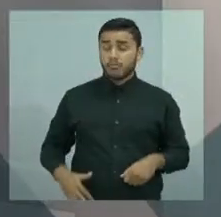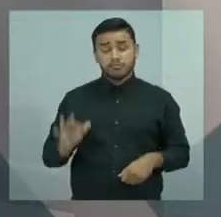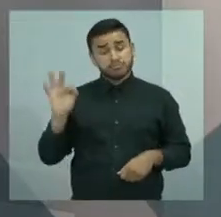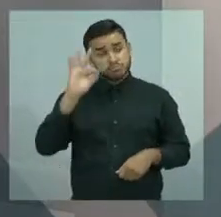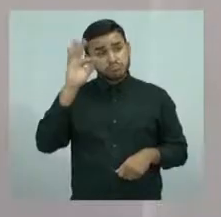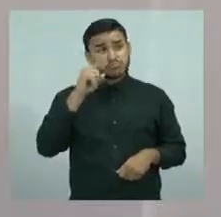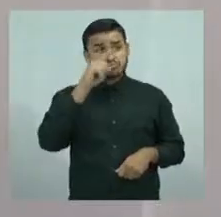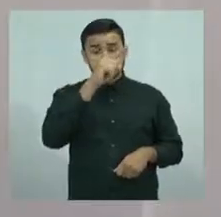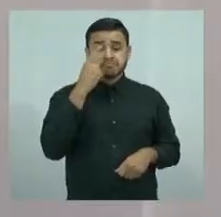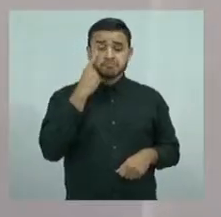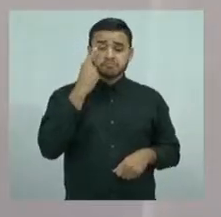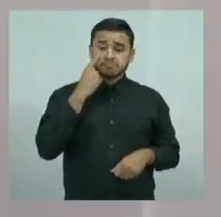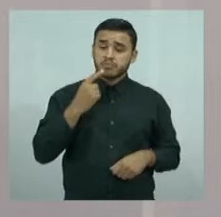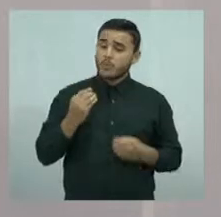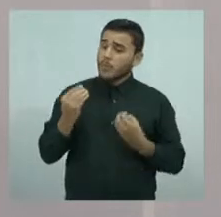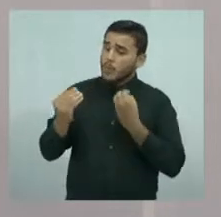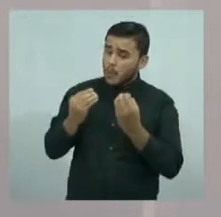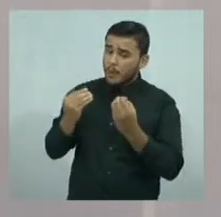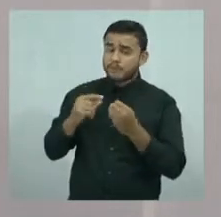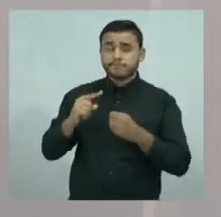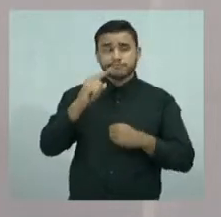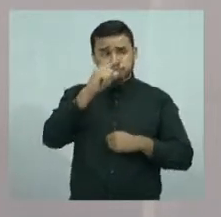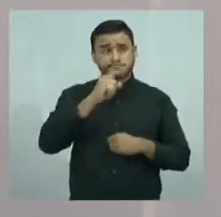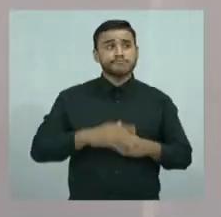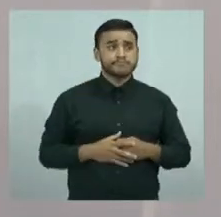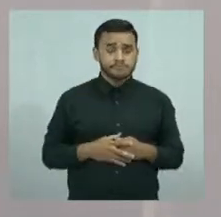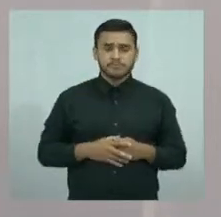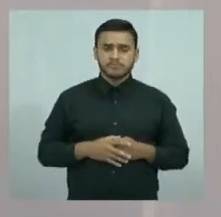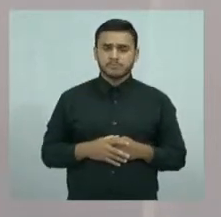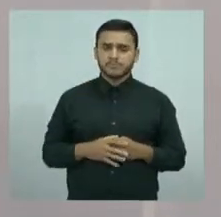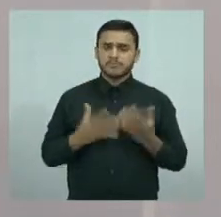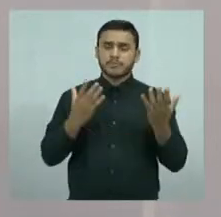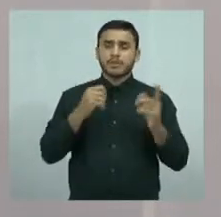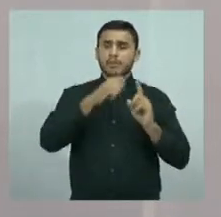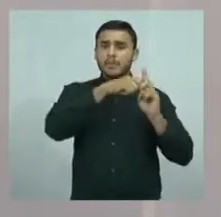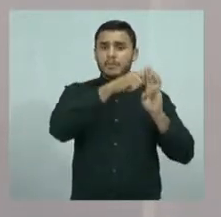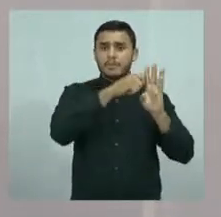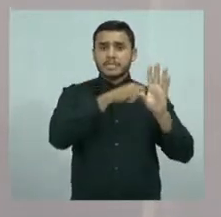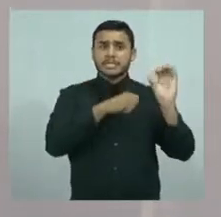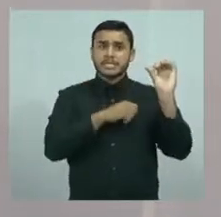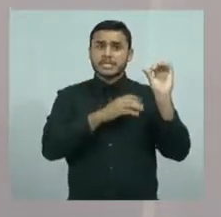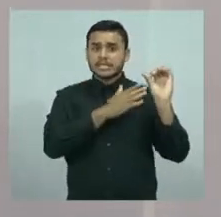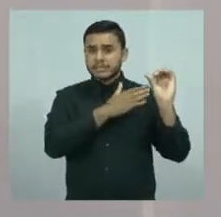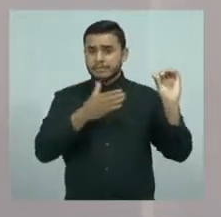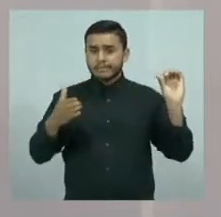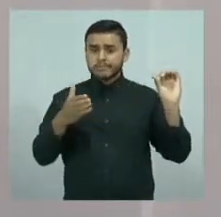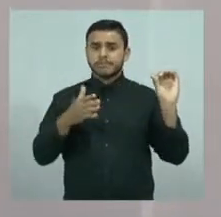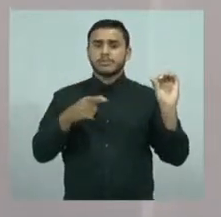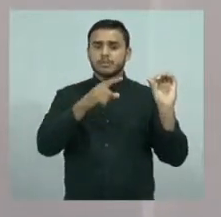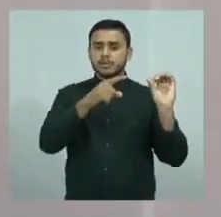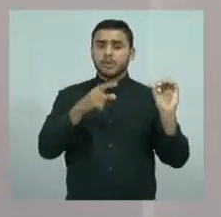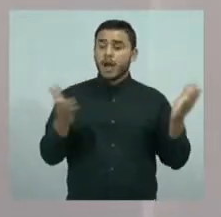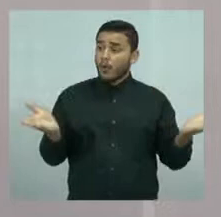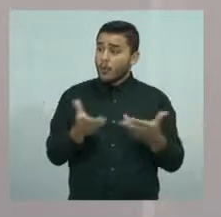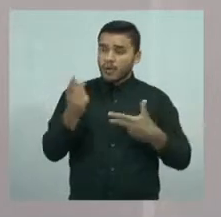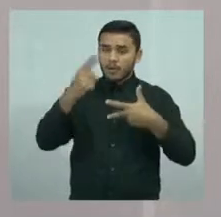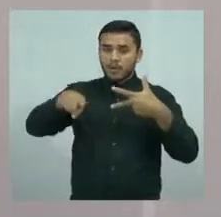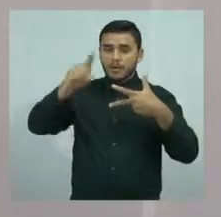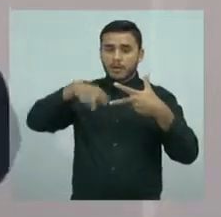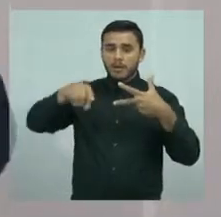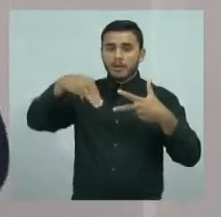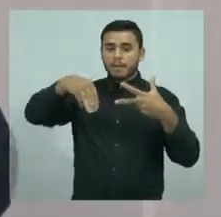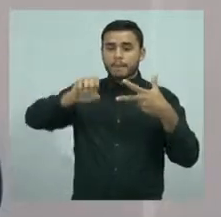não é por acaso, nós estamos com quase 6 meses de governo e o MEC agora que está acertando